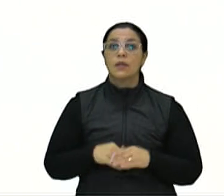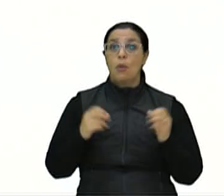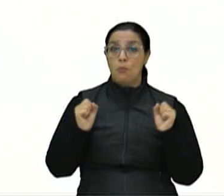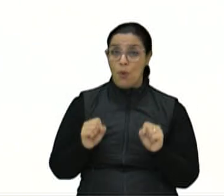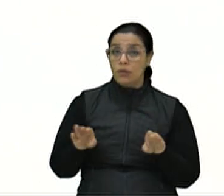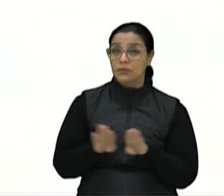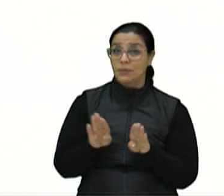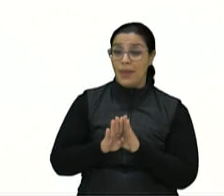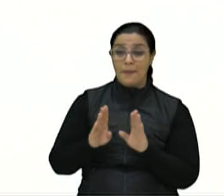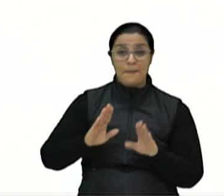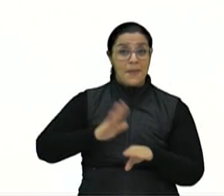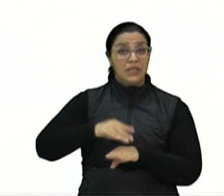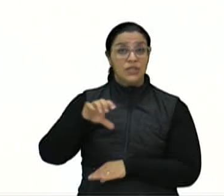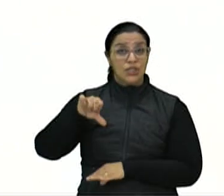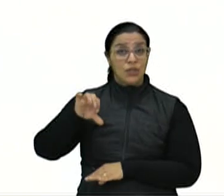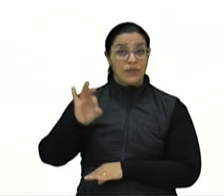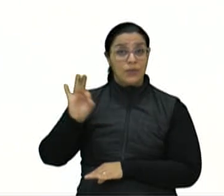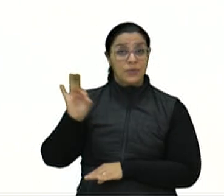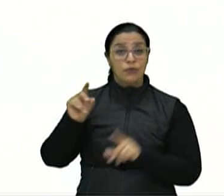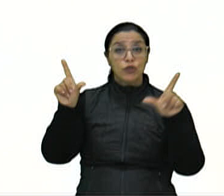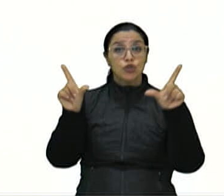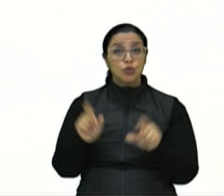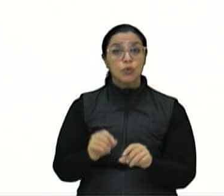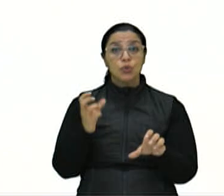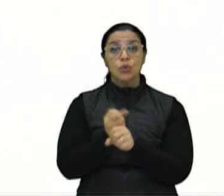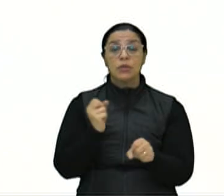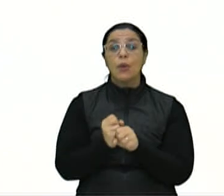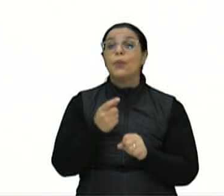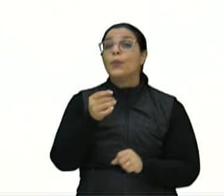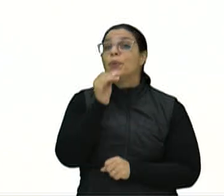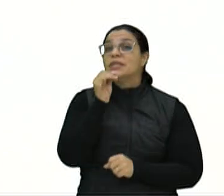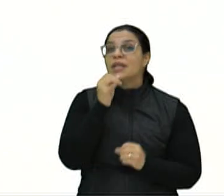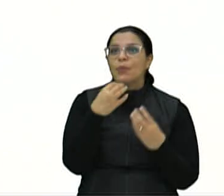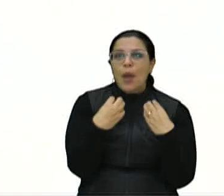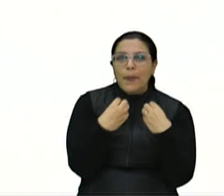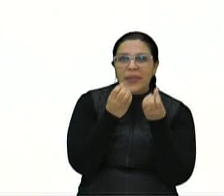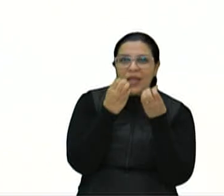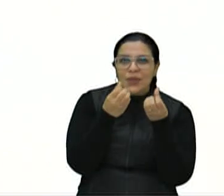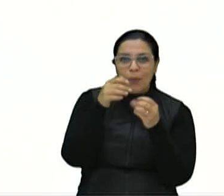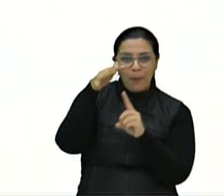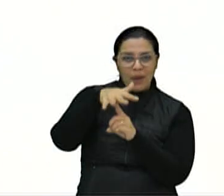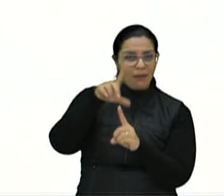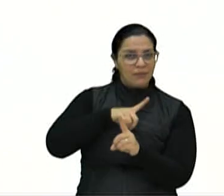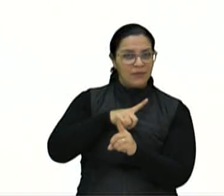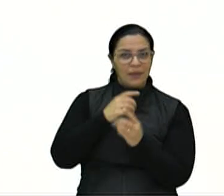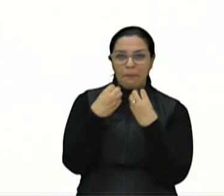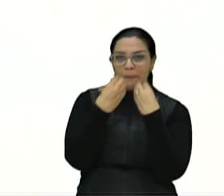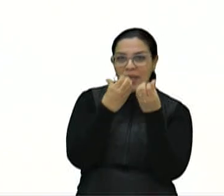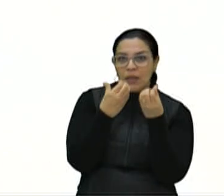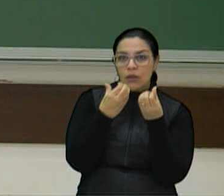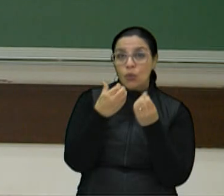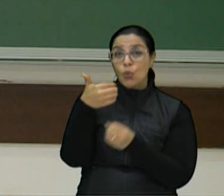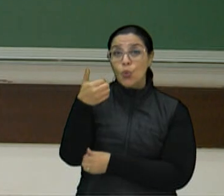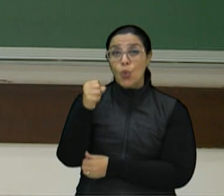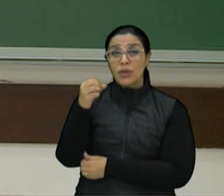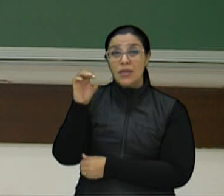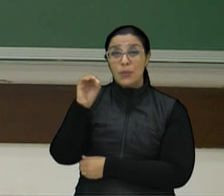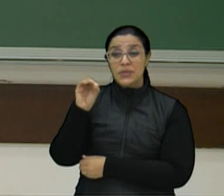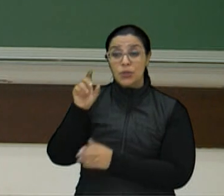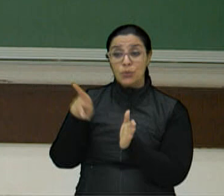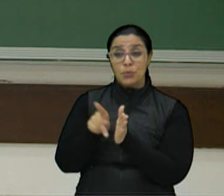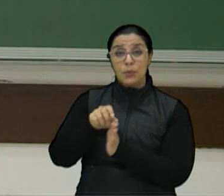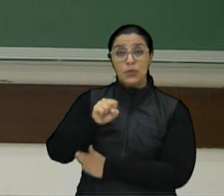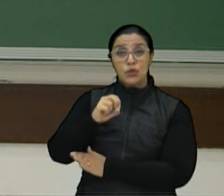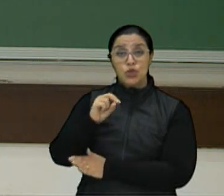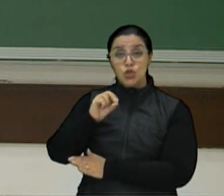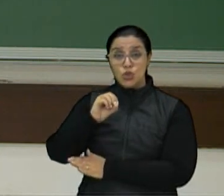Podem atingir mais de 90% na redução de produtos. Por exemplo, milho. O Paraná não planta milho? E 80% na produção de soja faz parte